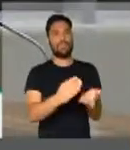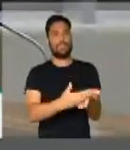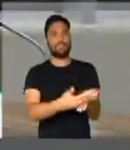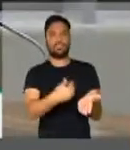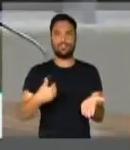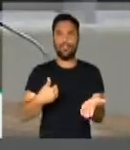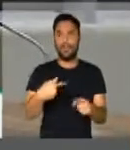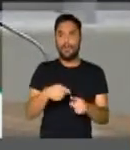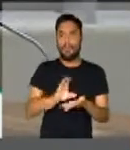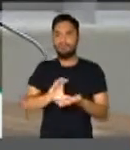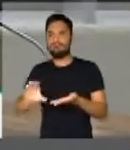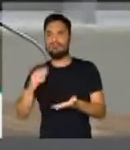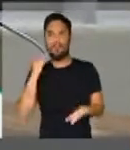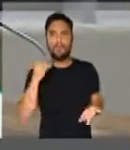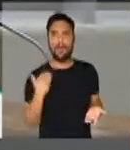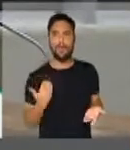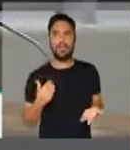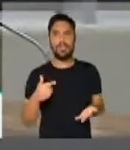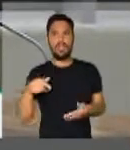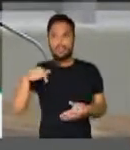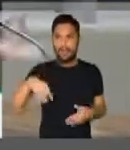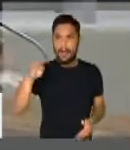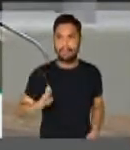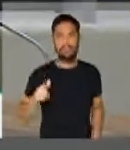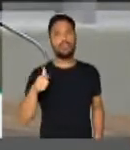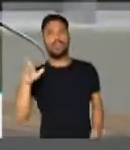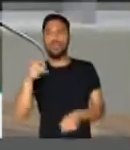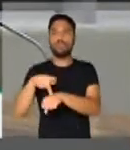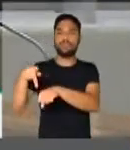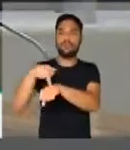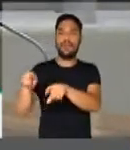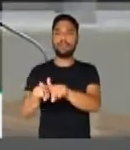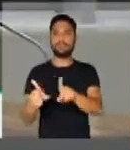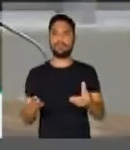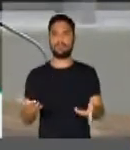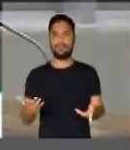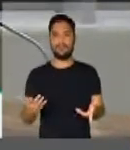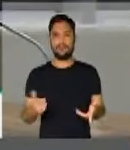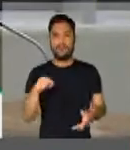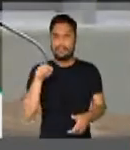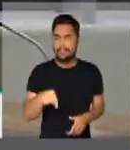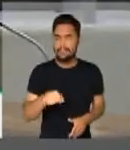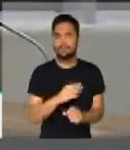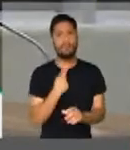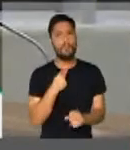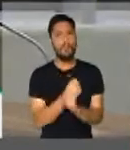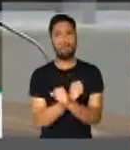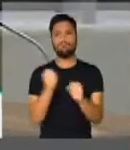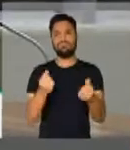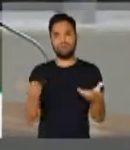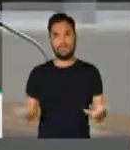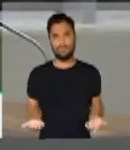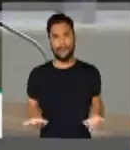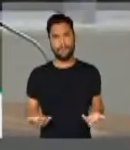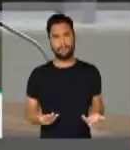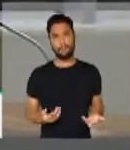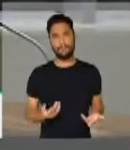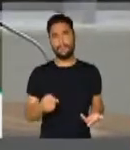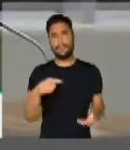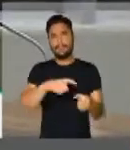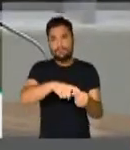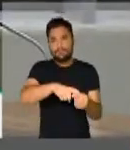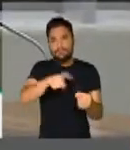para financiar grandes banqueiros nacionais e internacionais e grandes especuladores. Isso é inadmissível. E o pior é